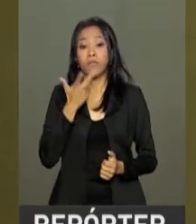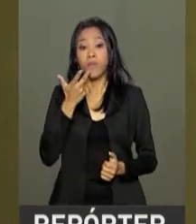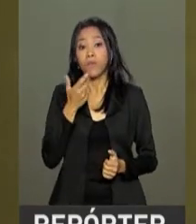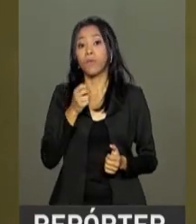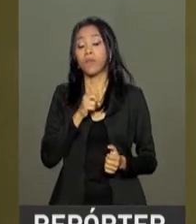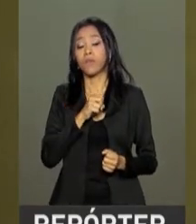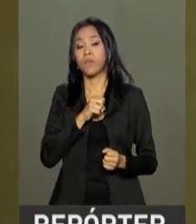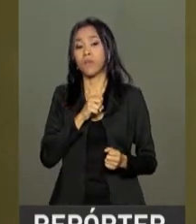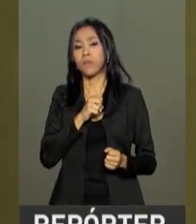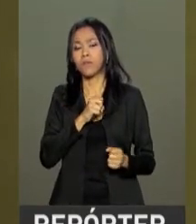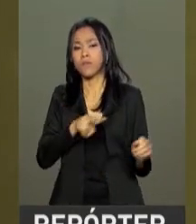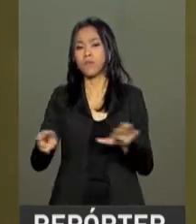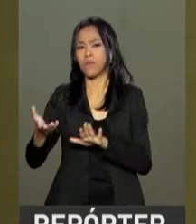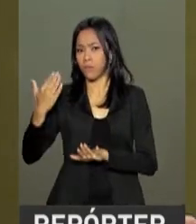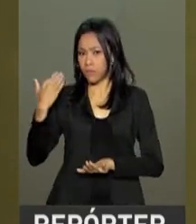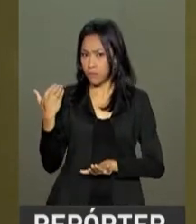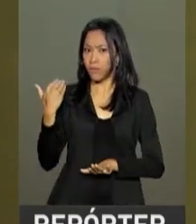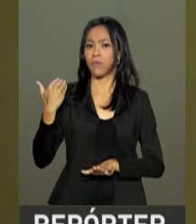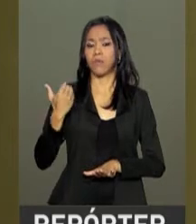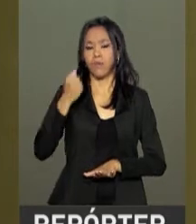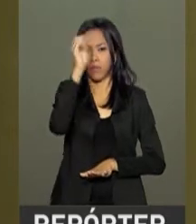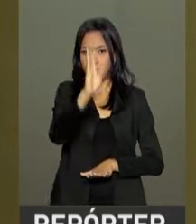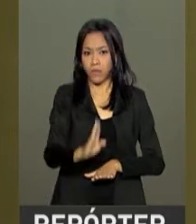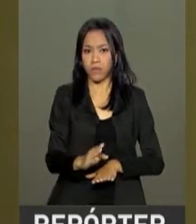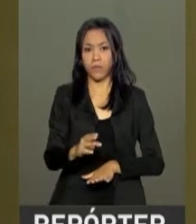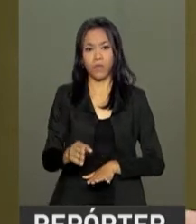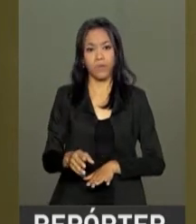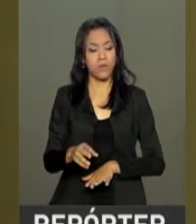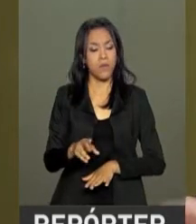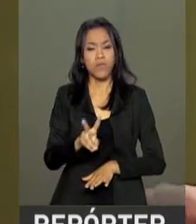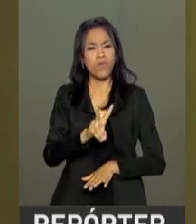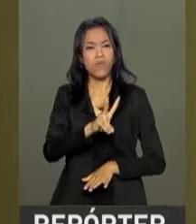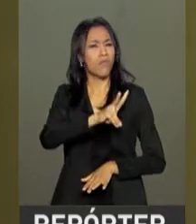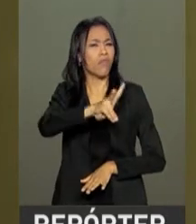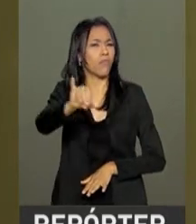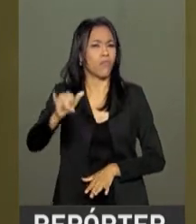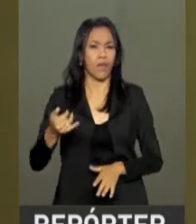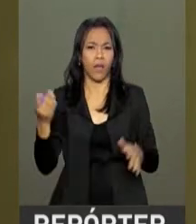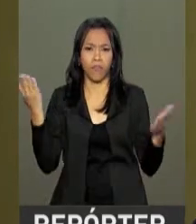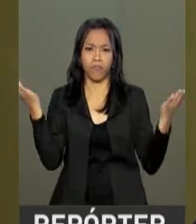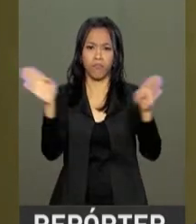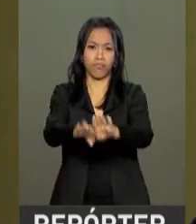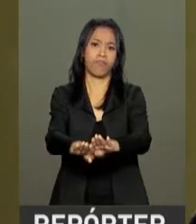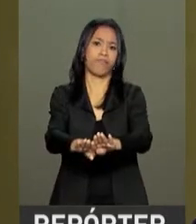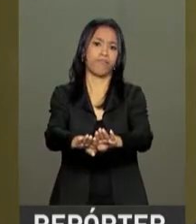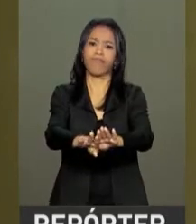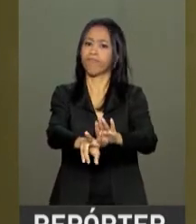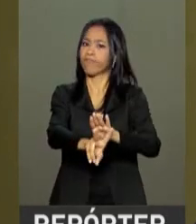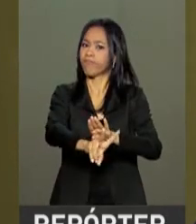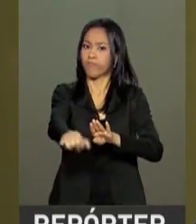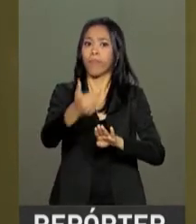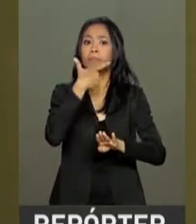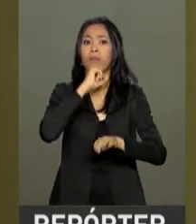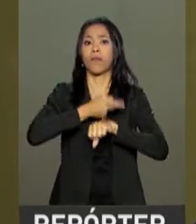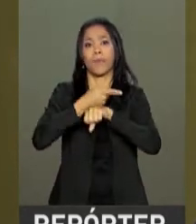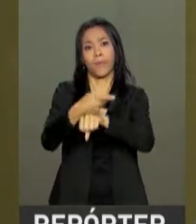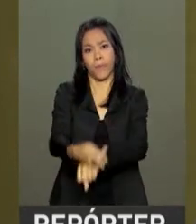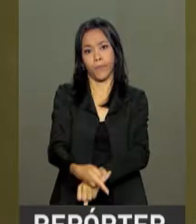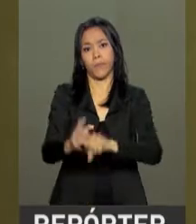que o brasil jamais fechará a sua porta para o